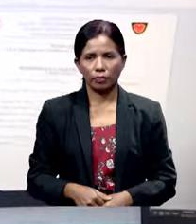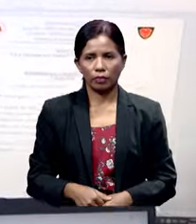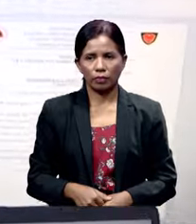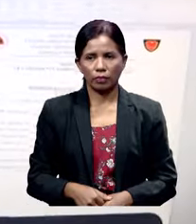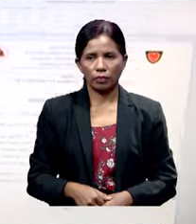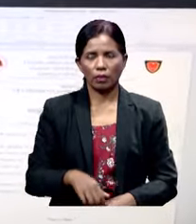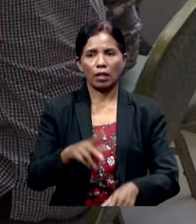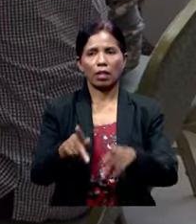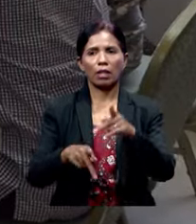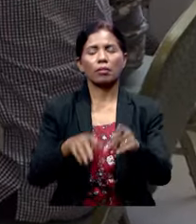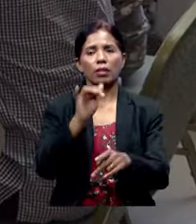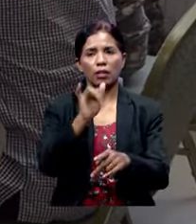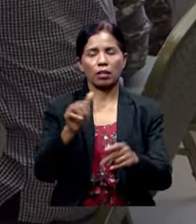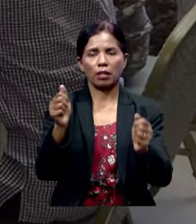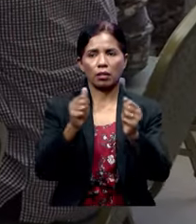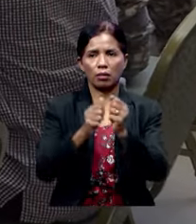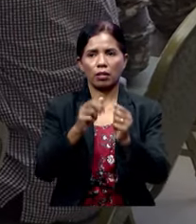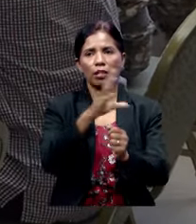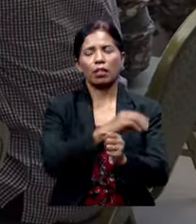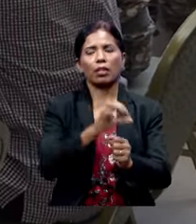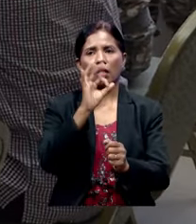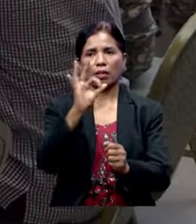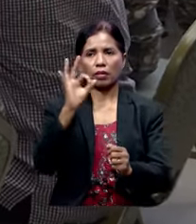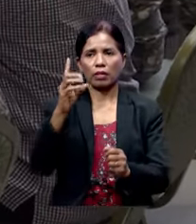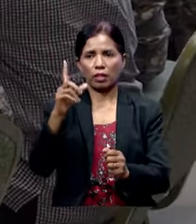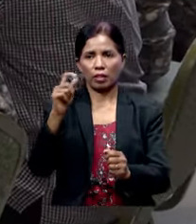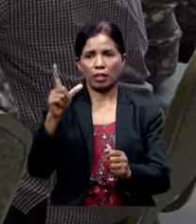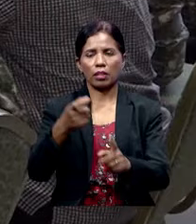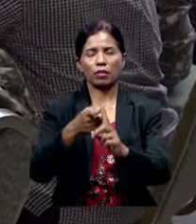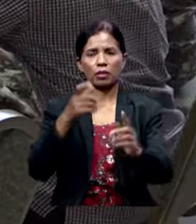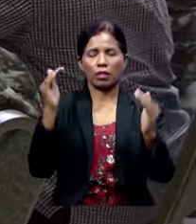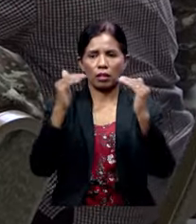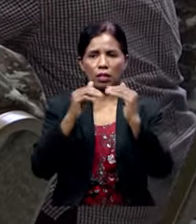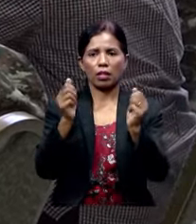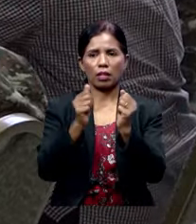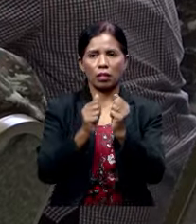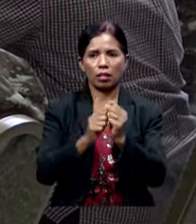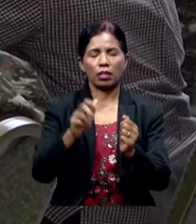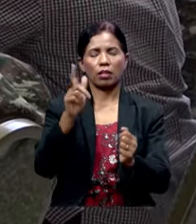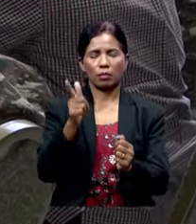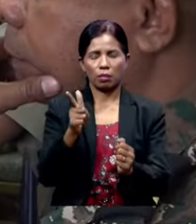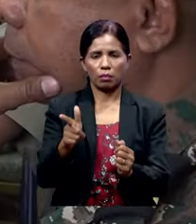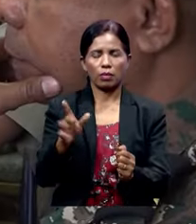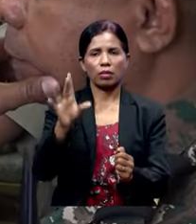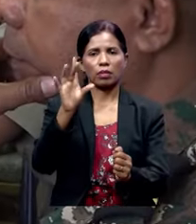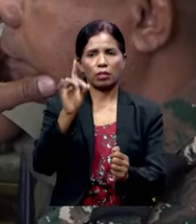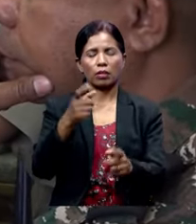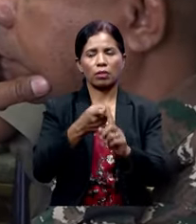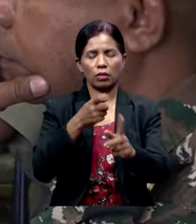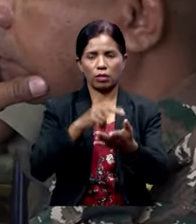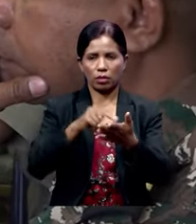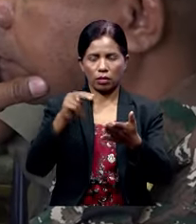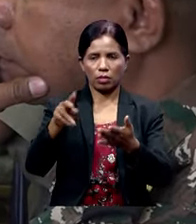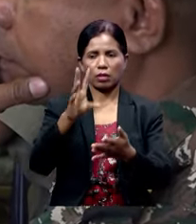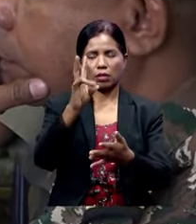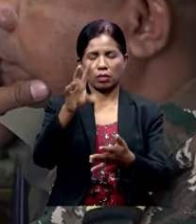Aplicante sira nebe concorreona e a regime especial FF de tele, li husi sistema online, hamutu krihun ruanul resen, husi número ne, atus